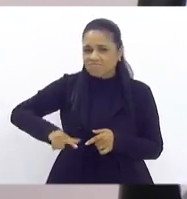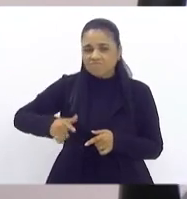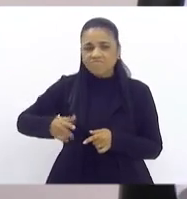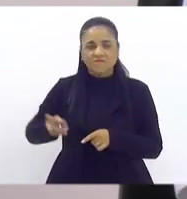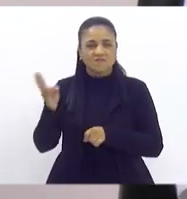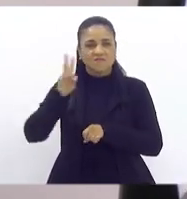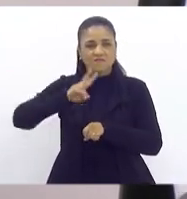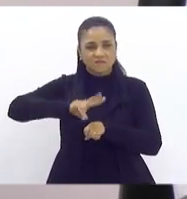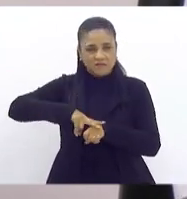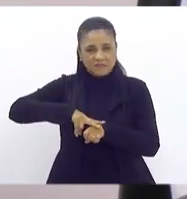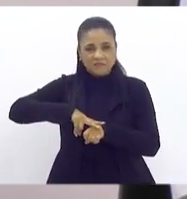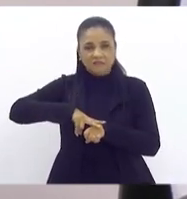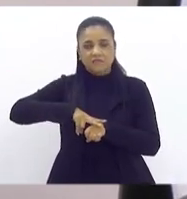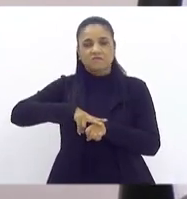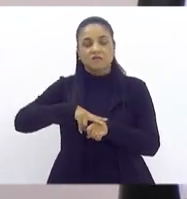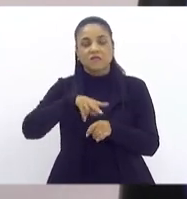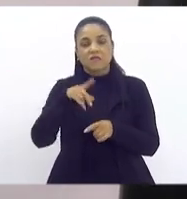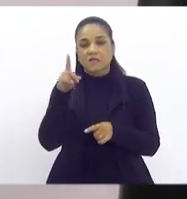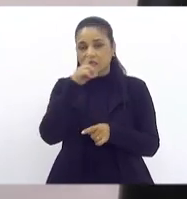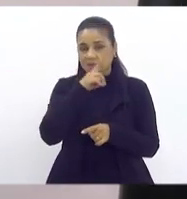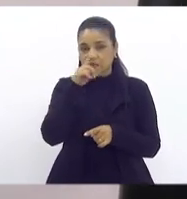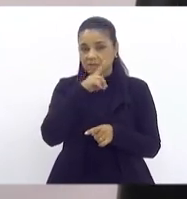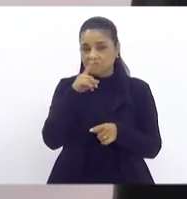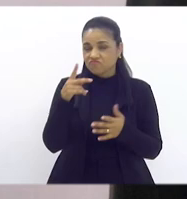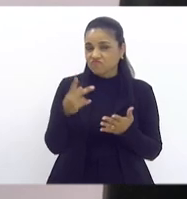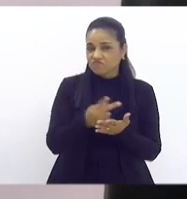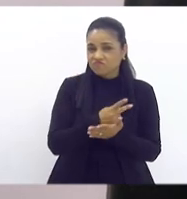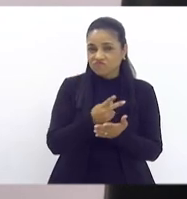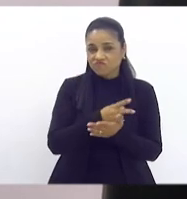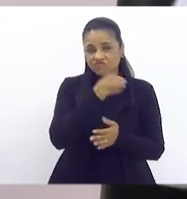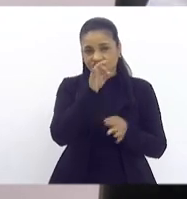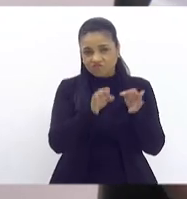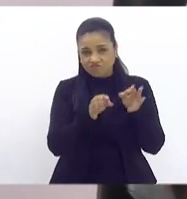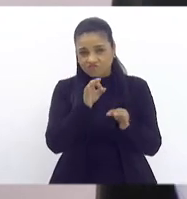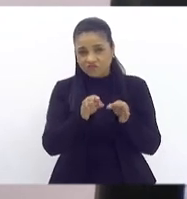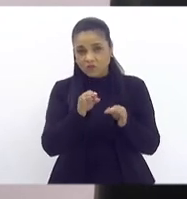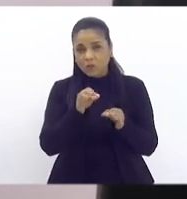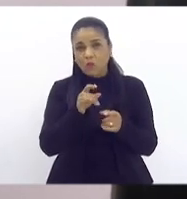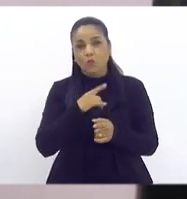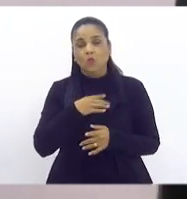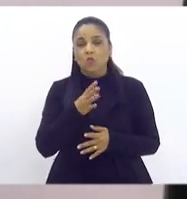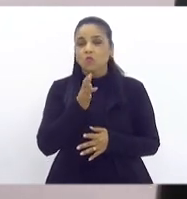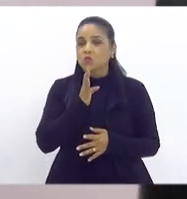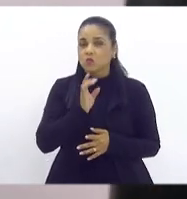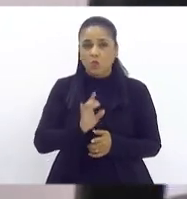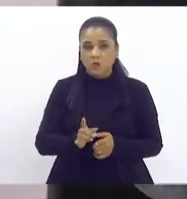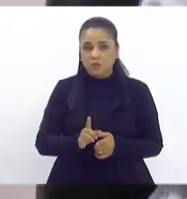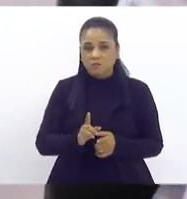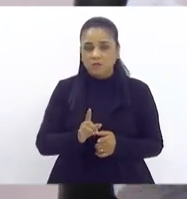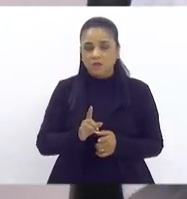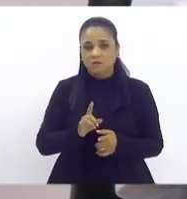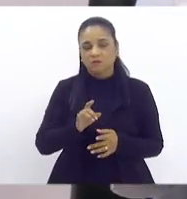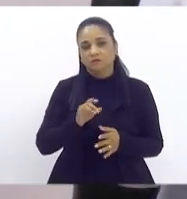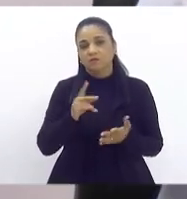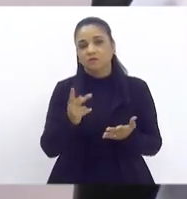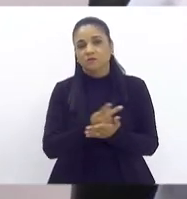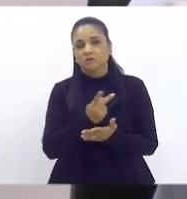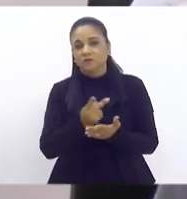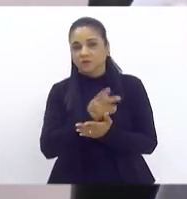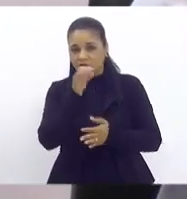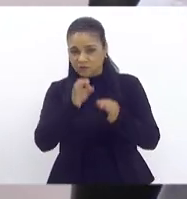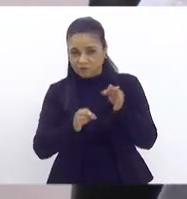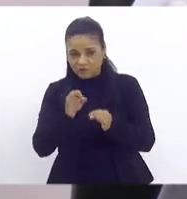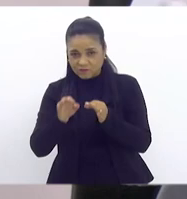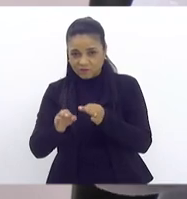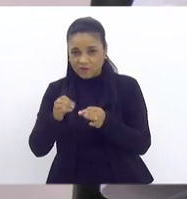tem esses nesses erros Judiciários inclusive um não reconhecimento dos erros Judiciários e